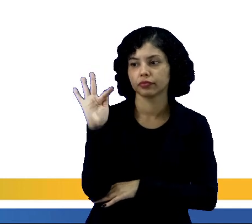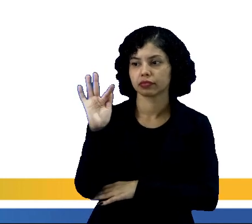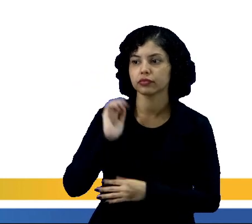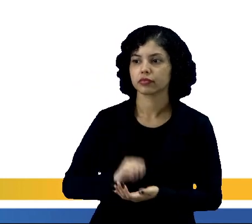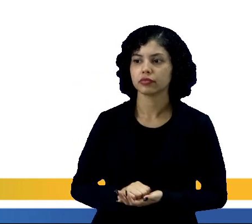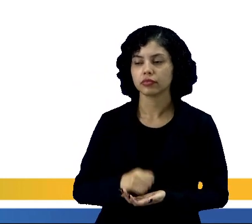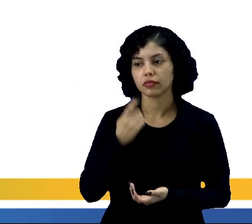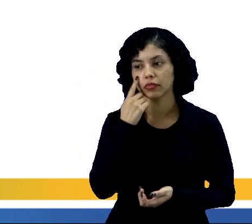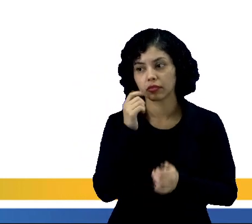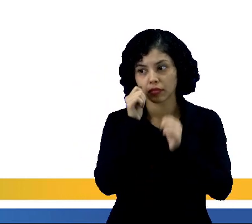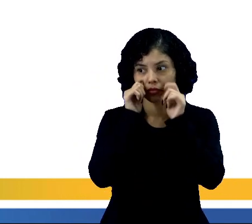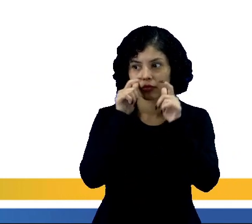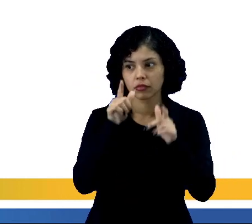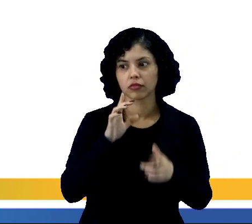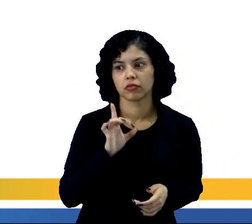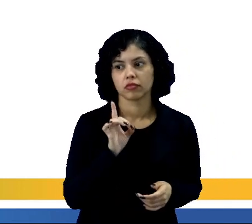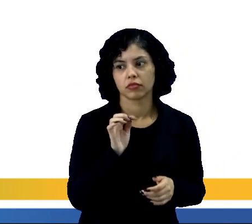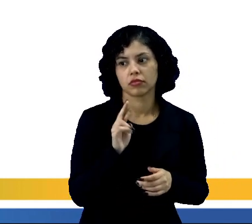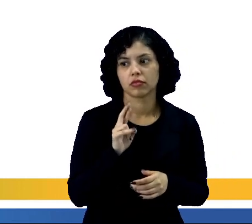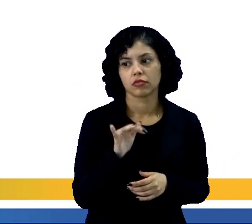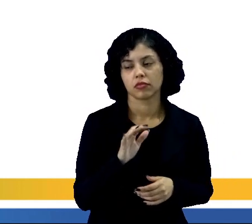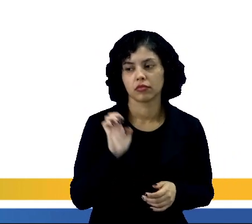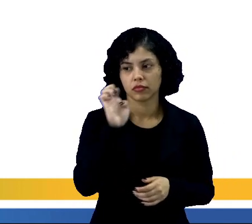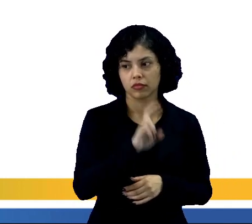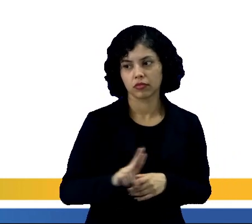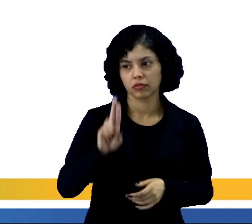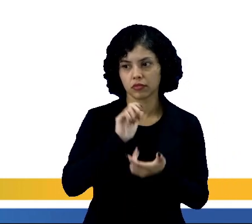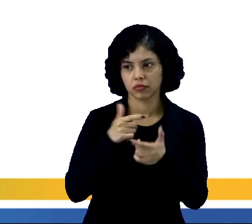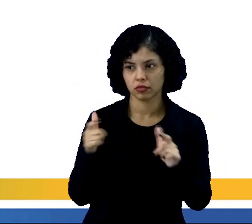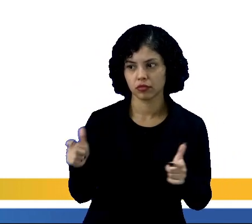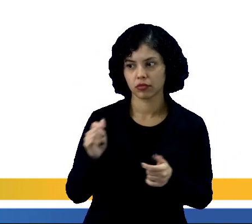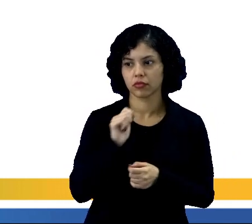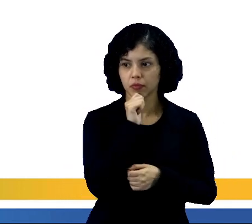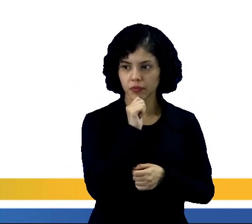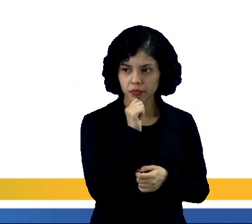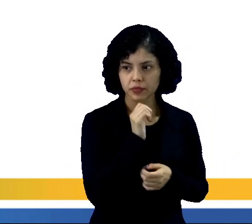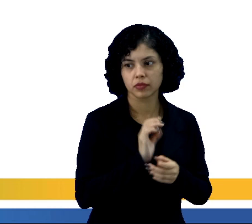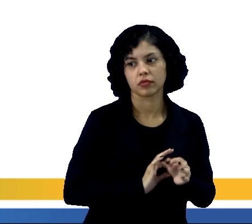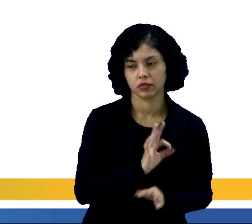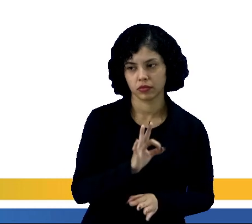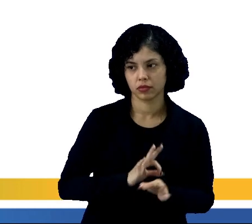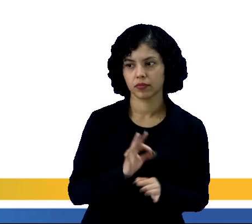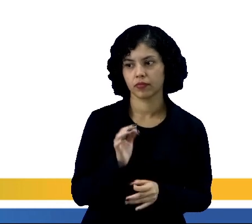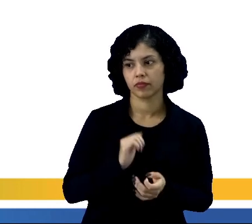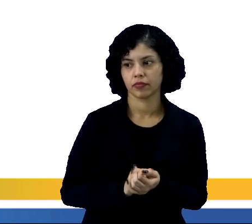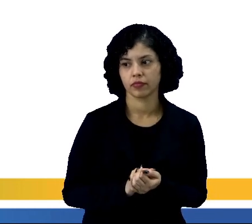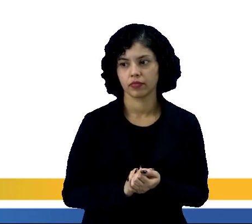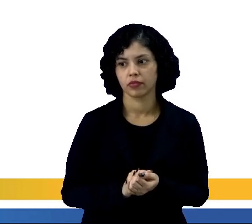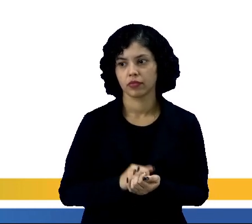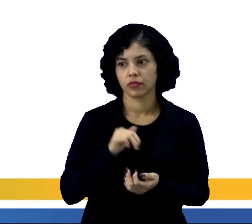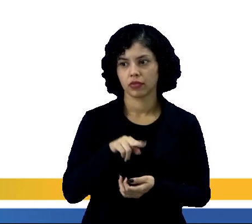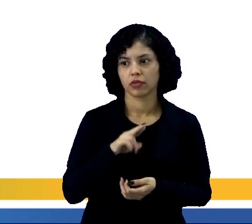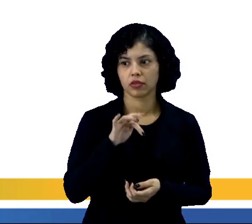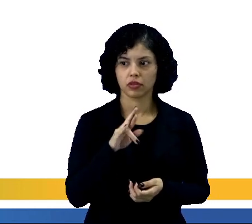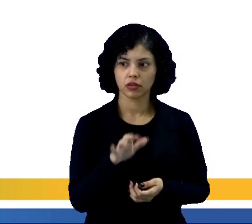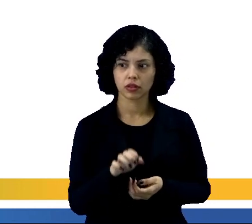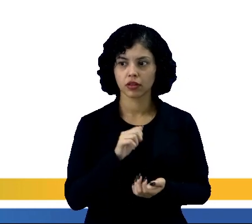E a tensão diplomática na Europa aumenta. Para contornar essa situação, foi organizada a Conferência de Munique,